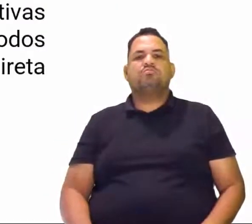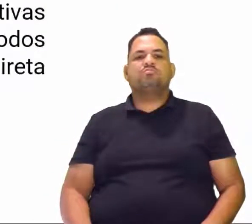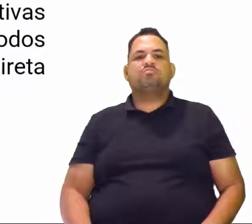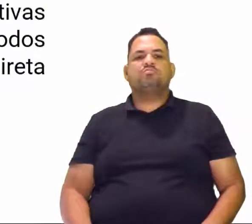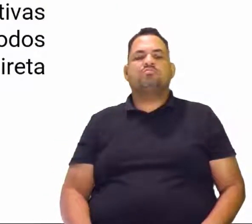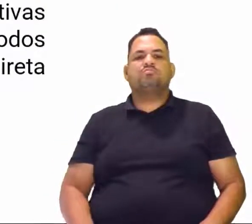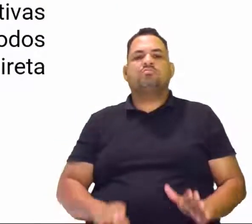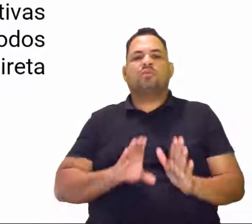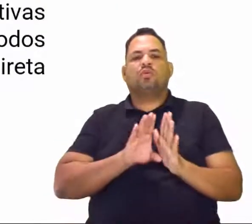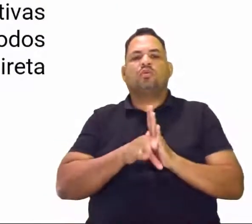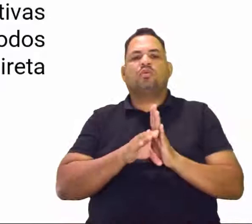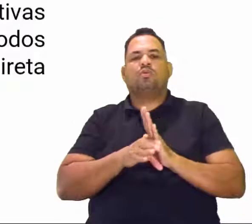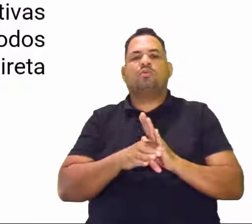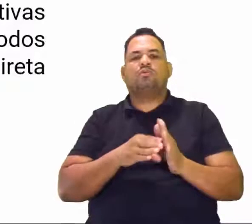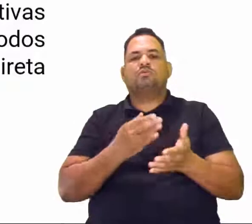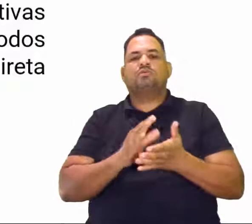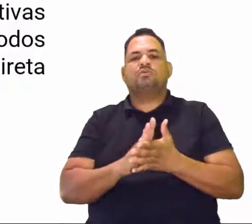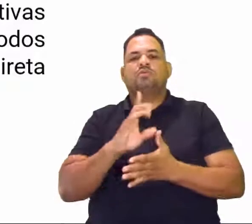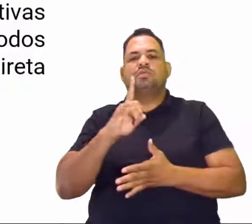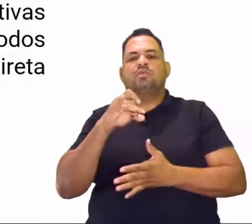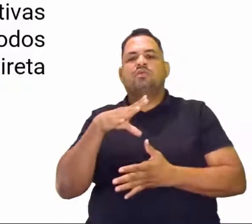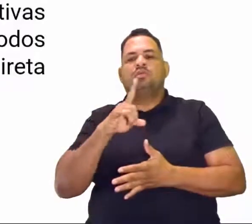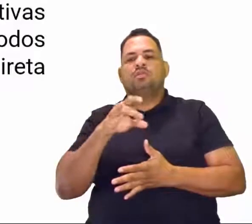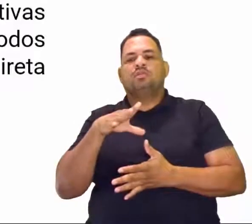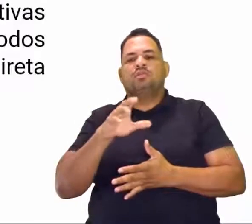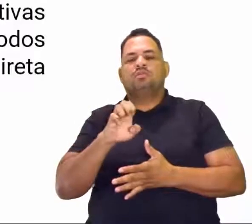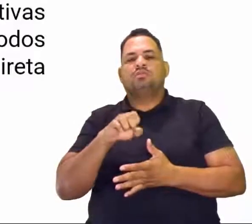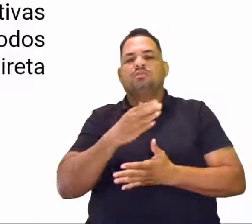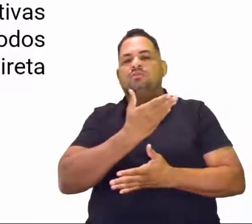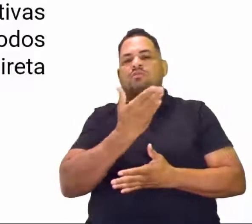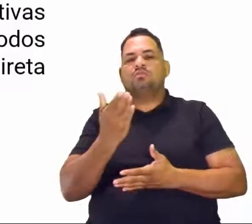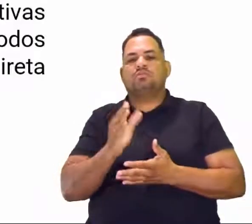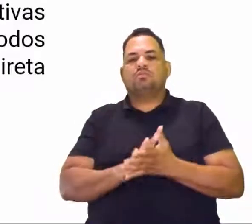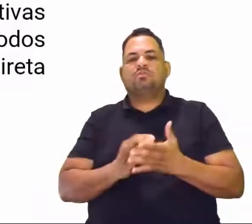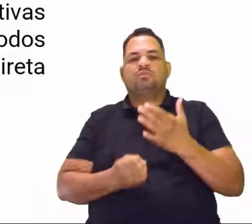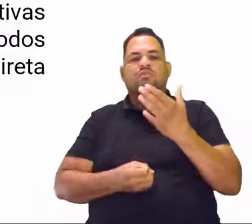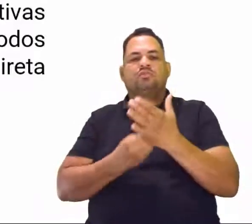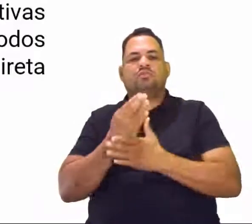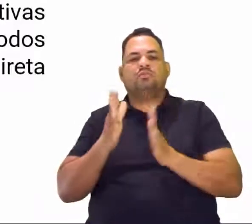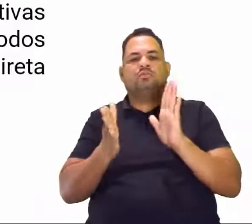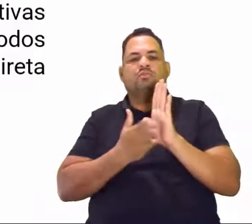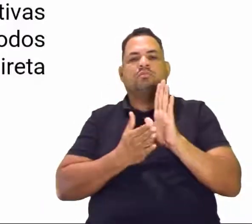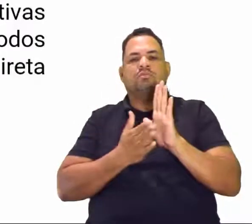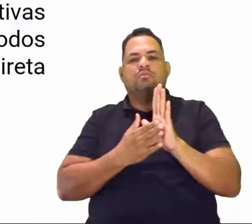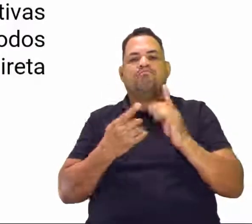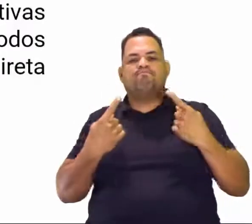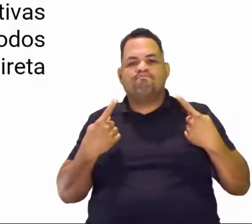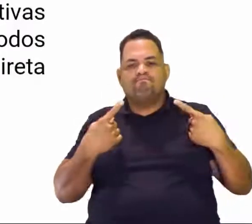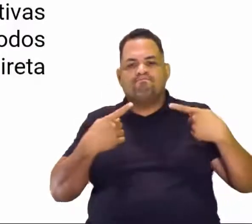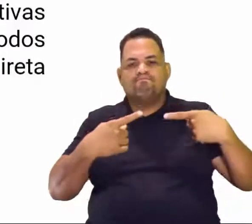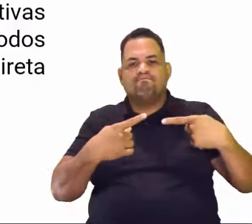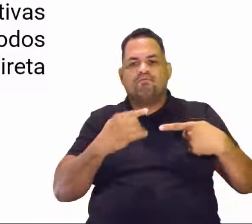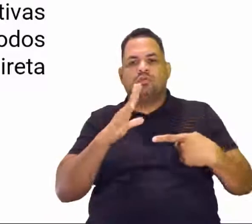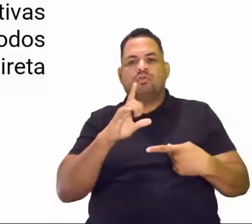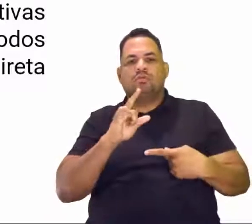e o conceito de de Cone decolonialidad que que é surge com uma proposta para enfrentar a colonialidade